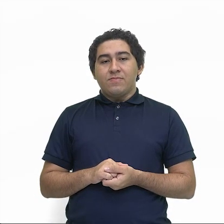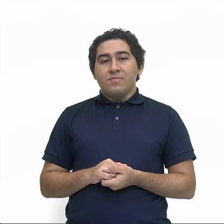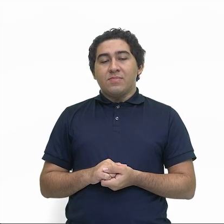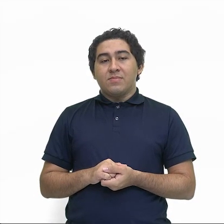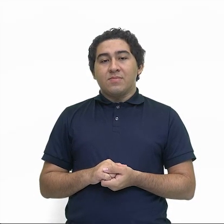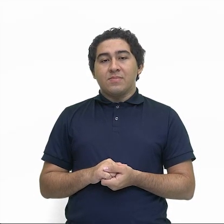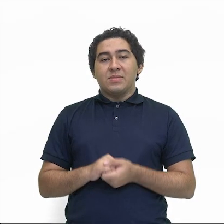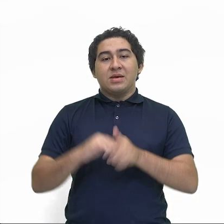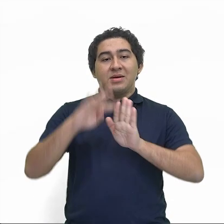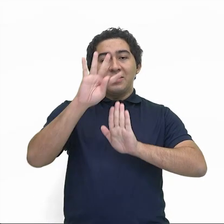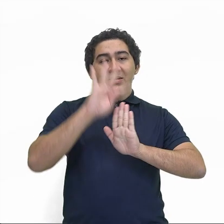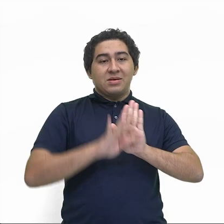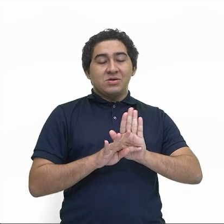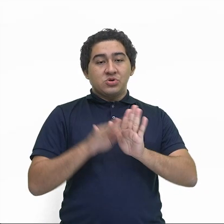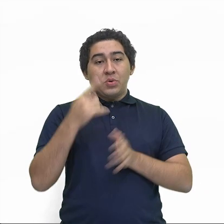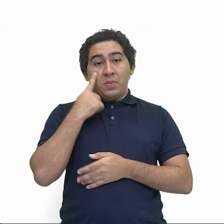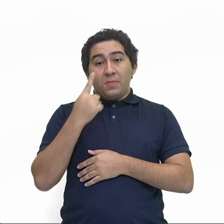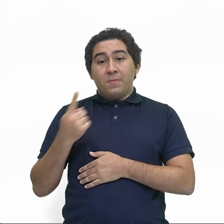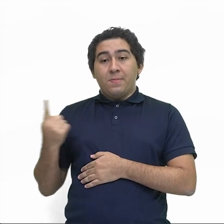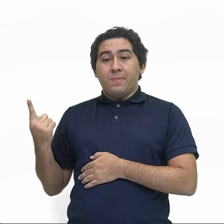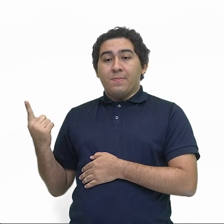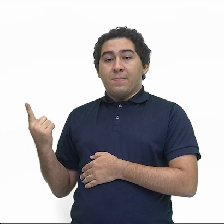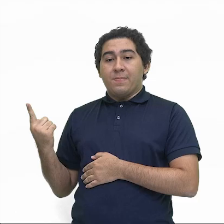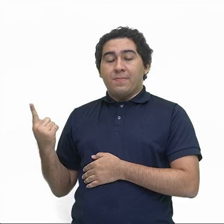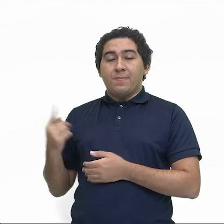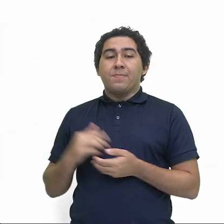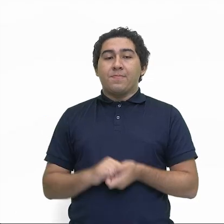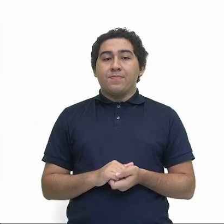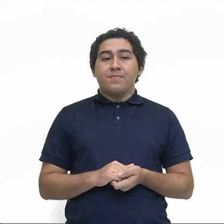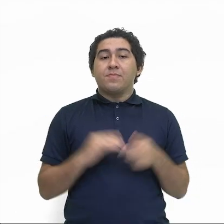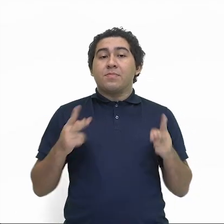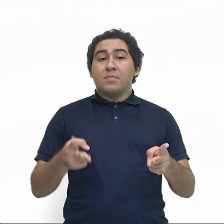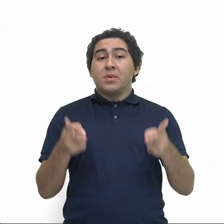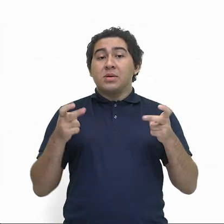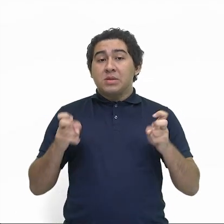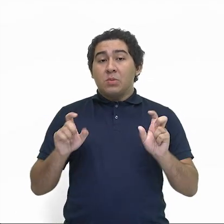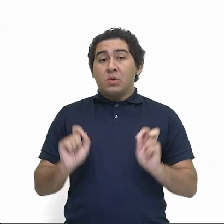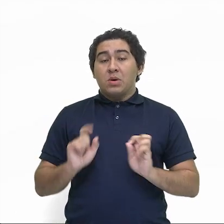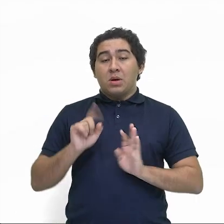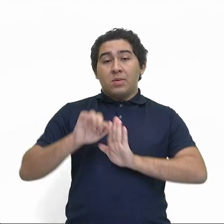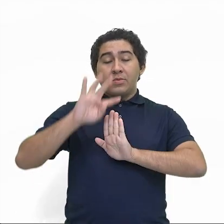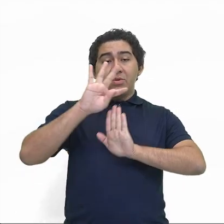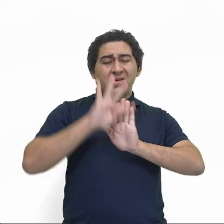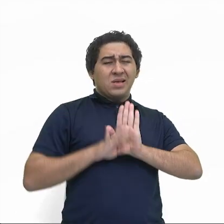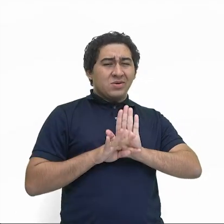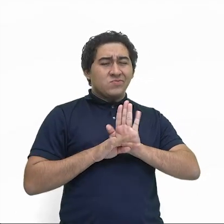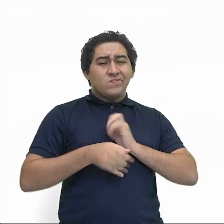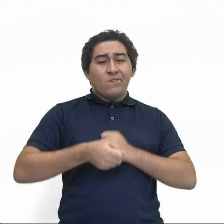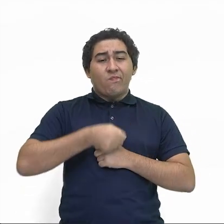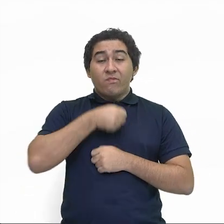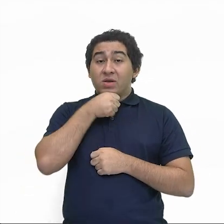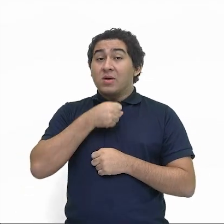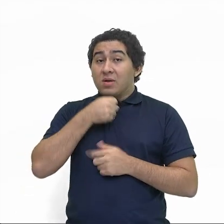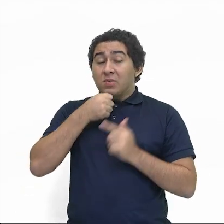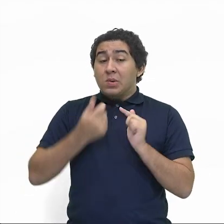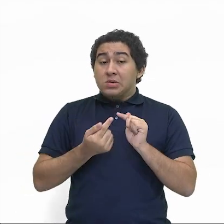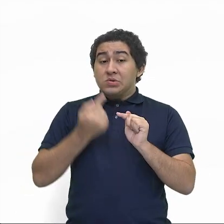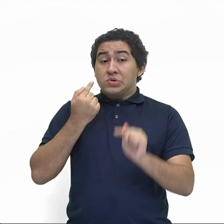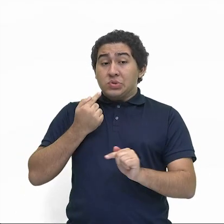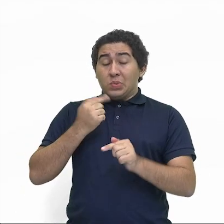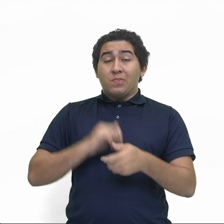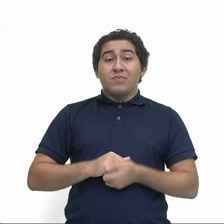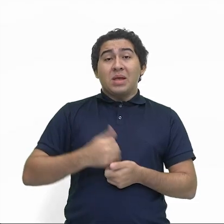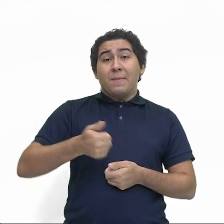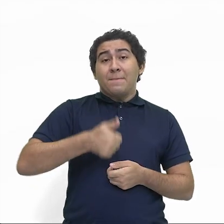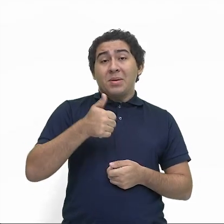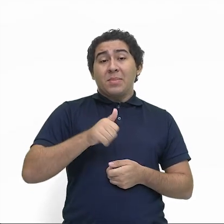First Amendment. Vocês podem observar que é um texto antigo, ok? É a primeira